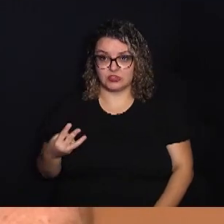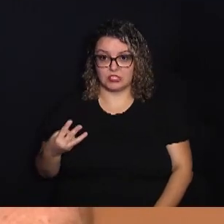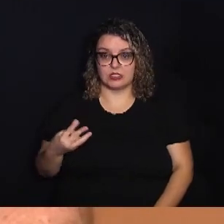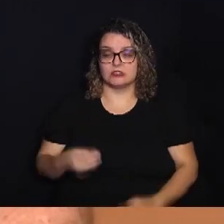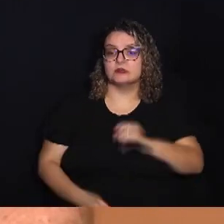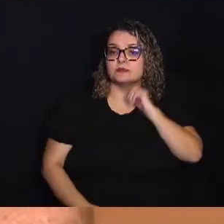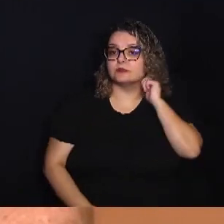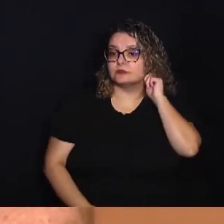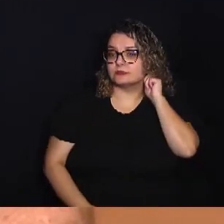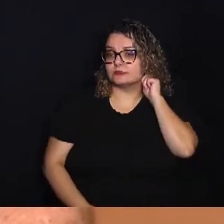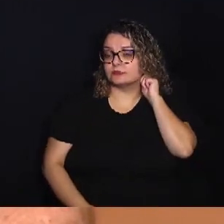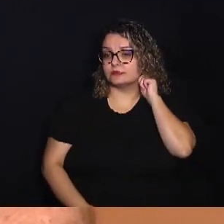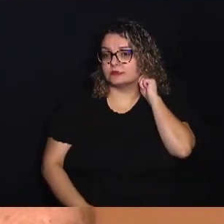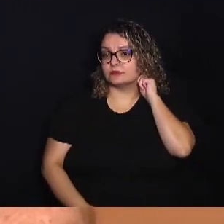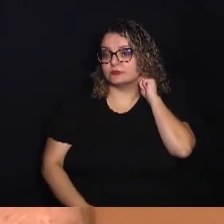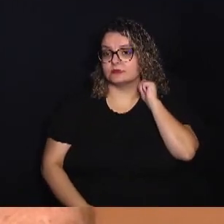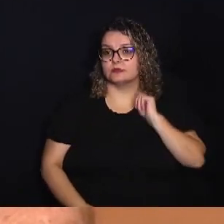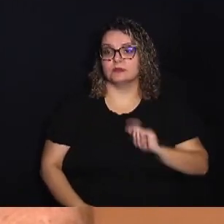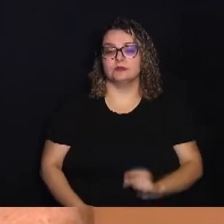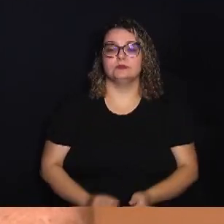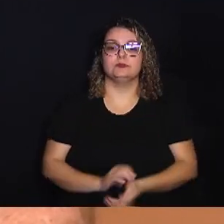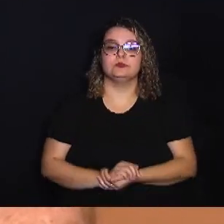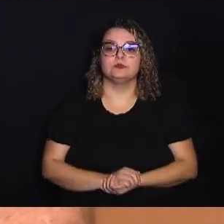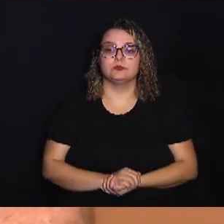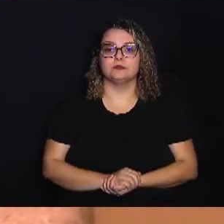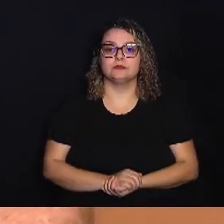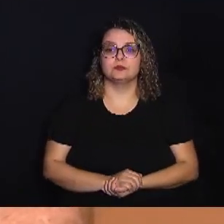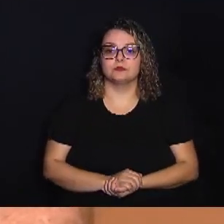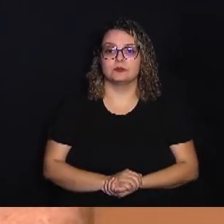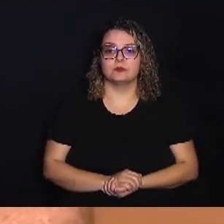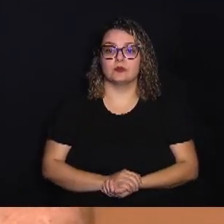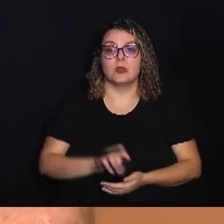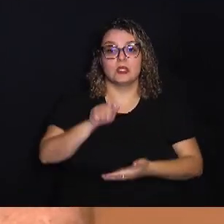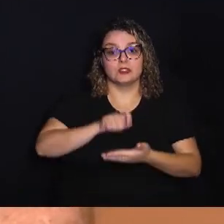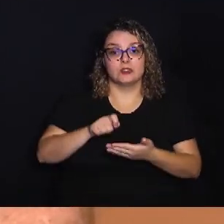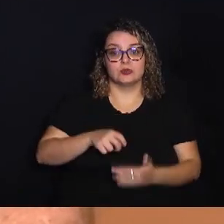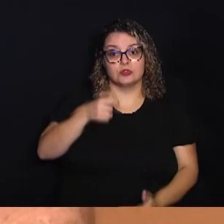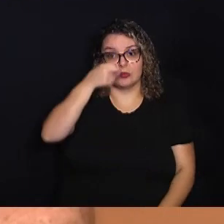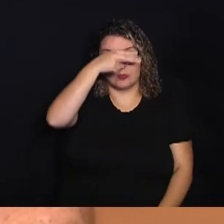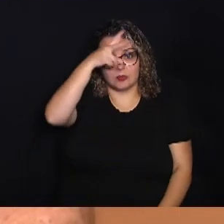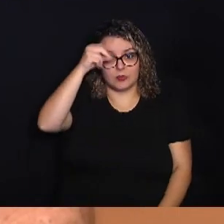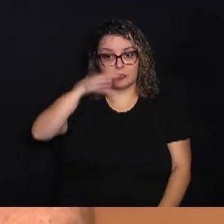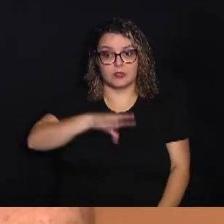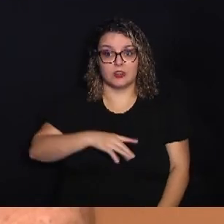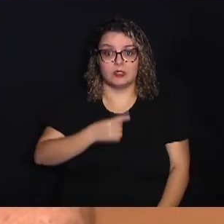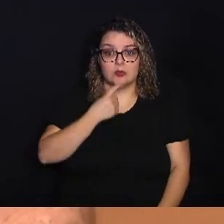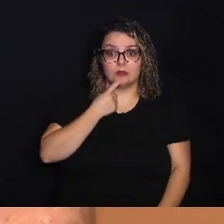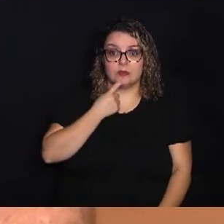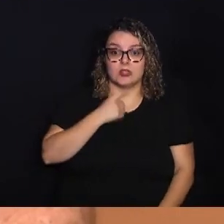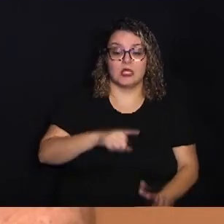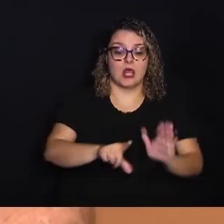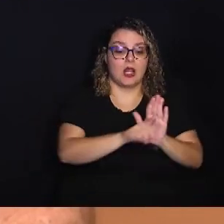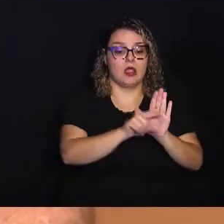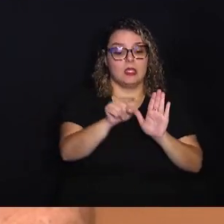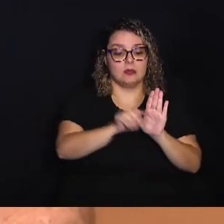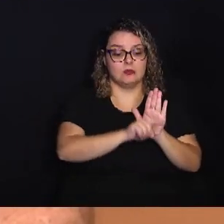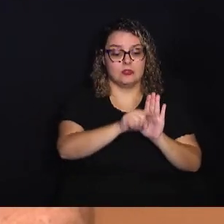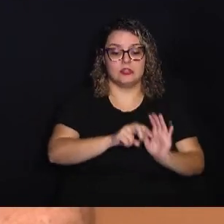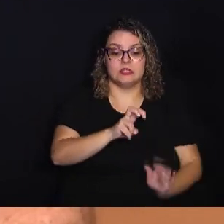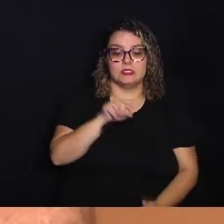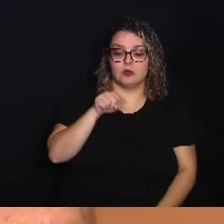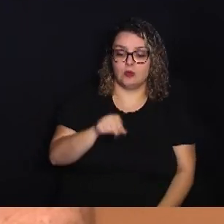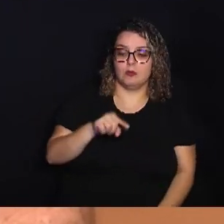114/2022 processo número 240 p119 de autoria do Prefeito Municipal que revoga a lei